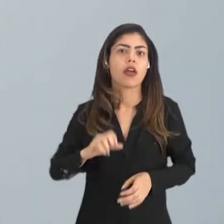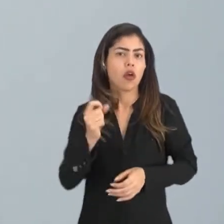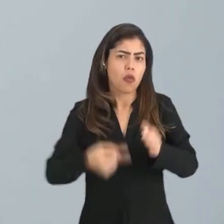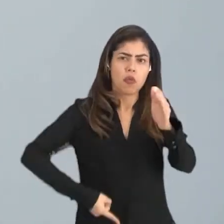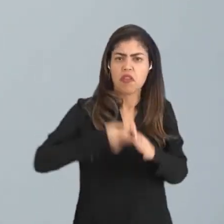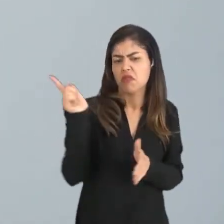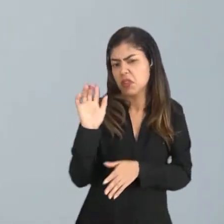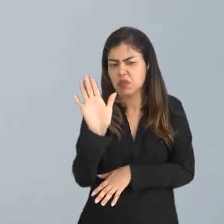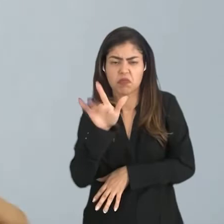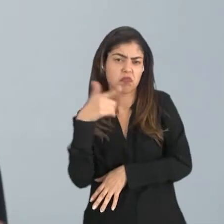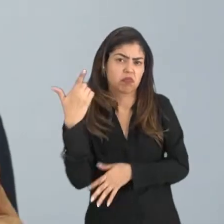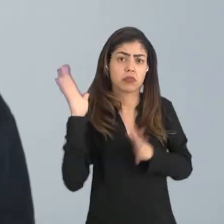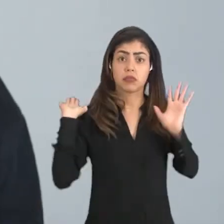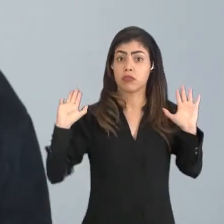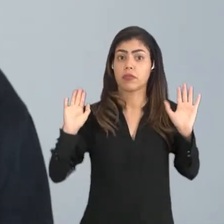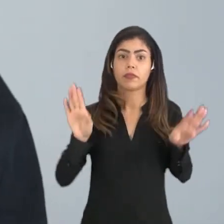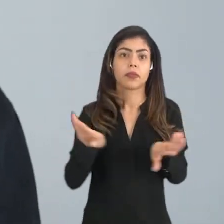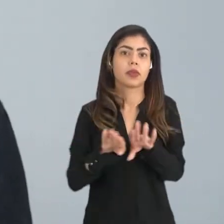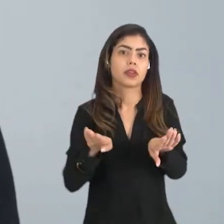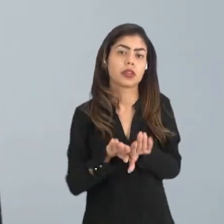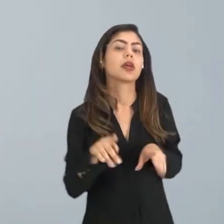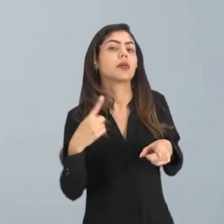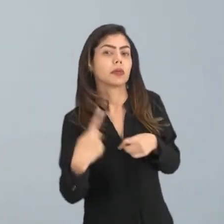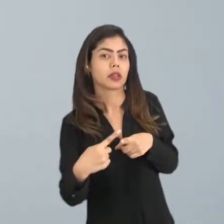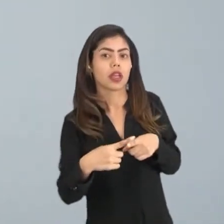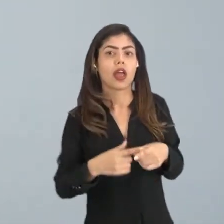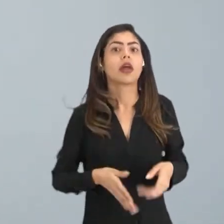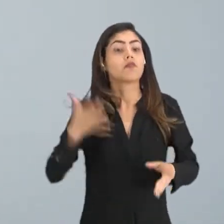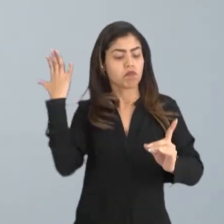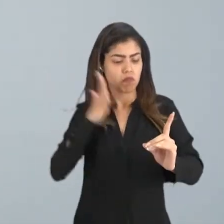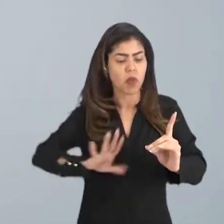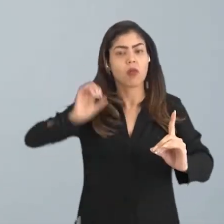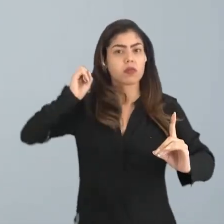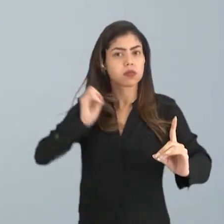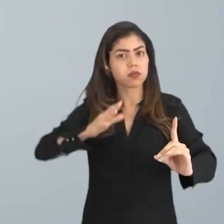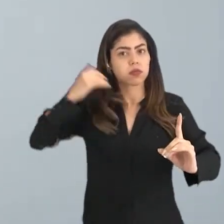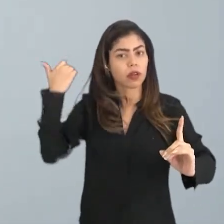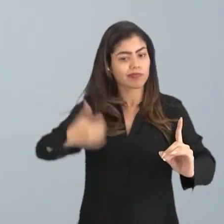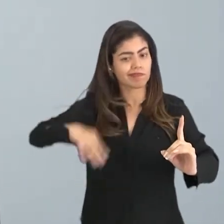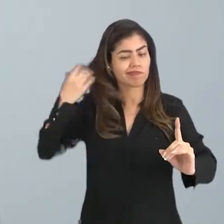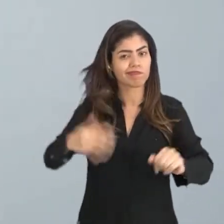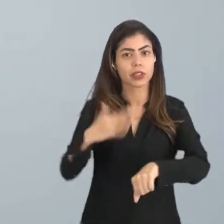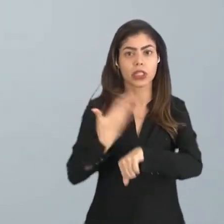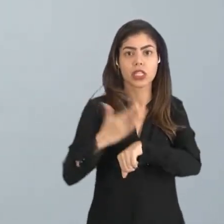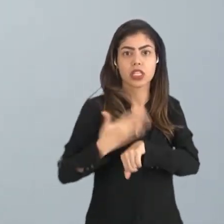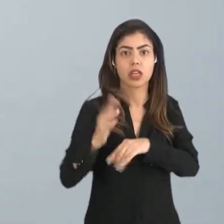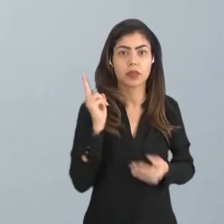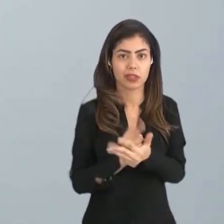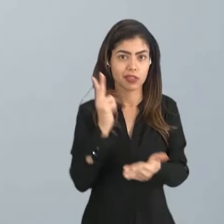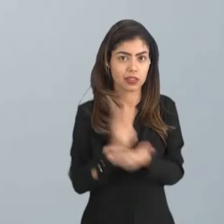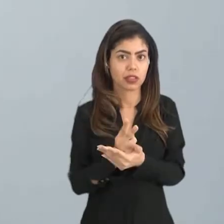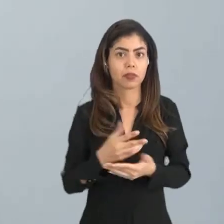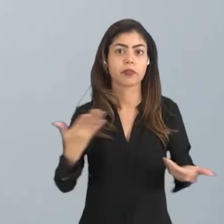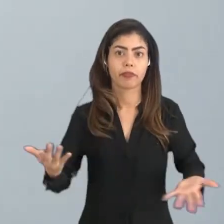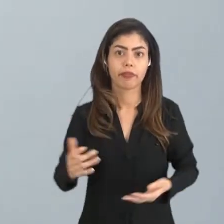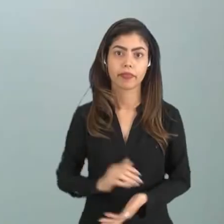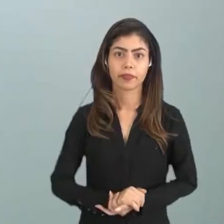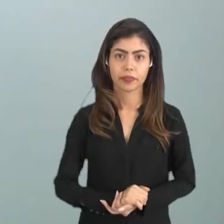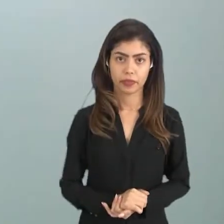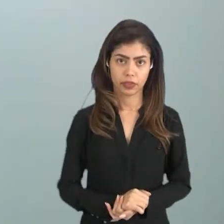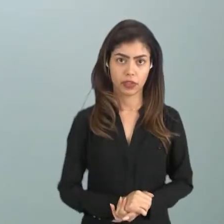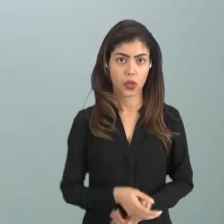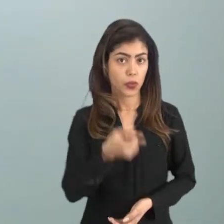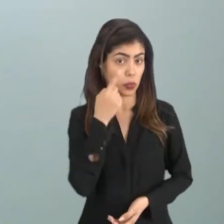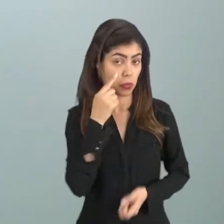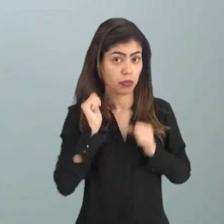na vida, mas também existem aquelas pessoas que se dedicam, treinam, fazem esses saltos, né? a gente